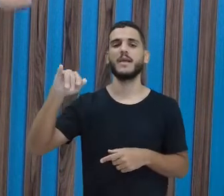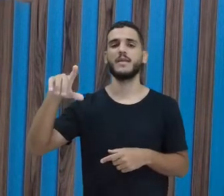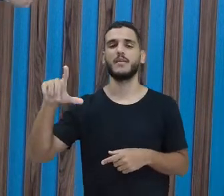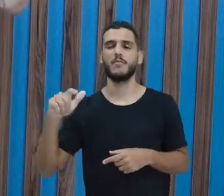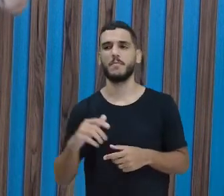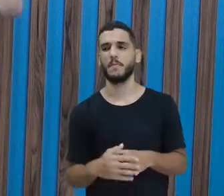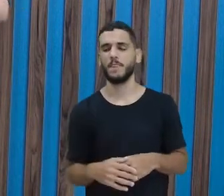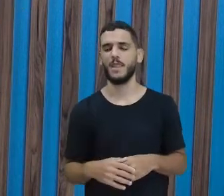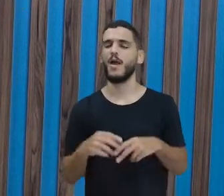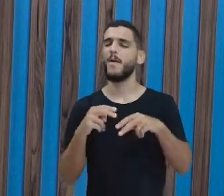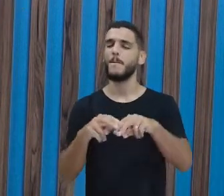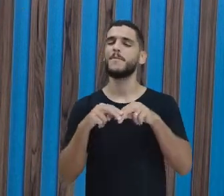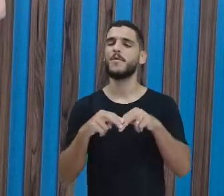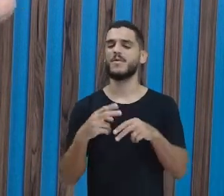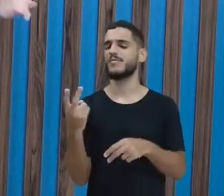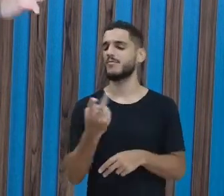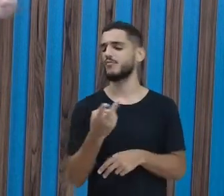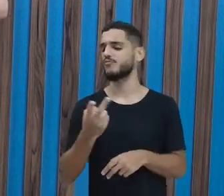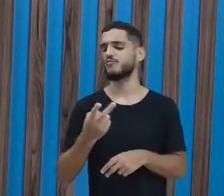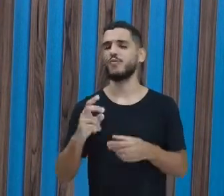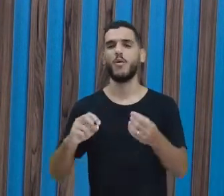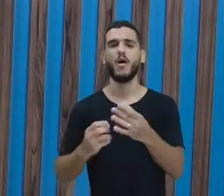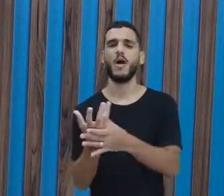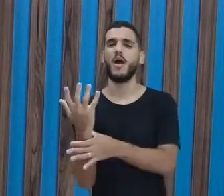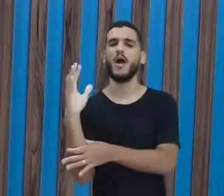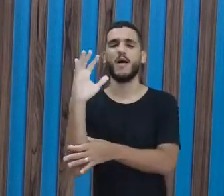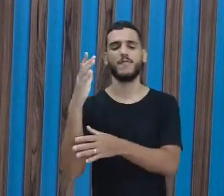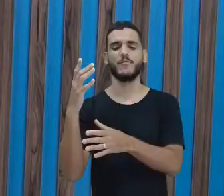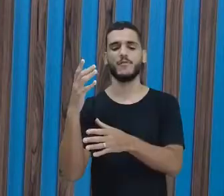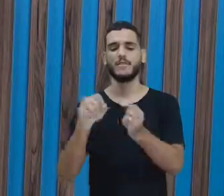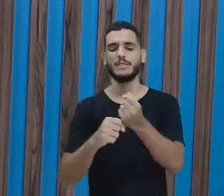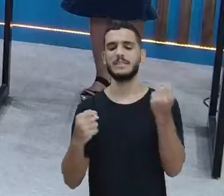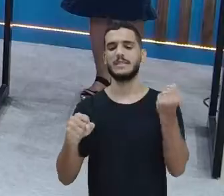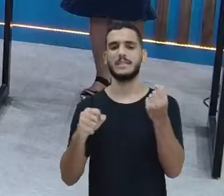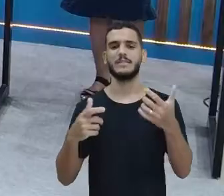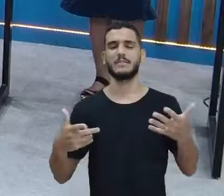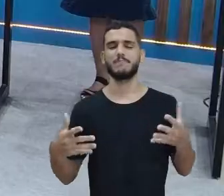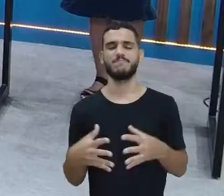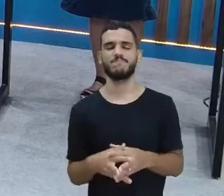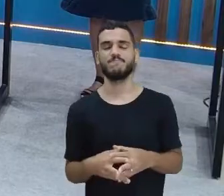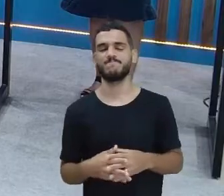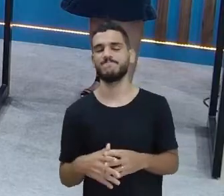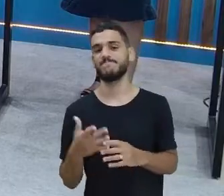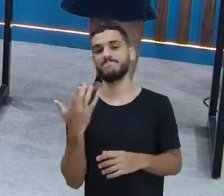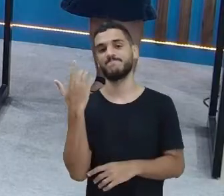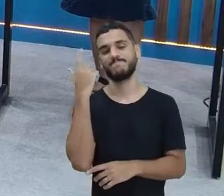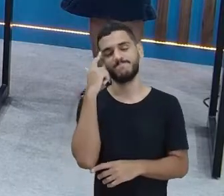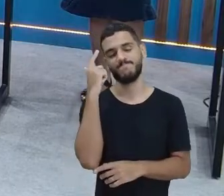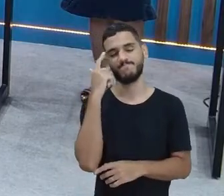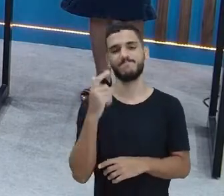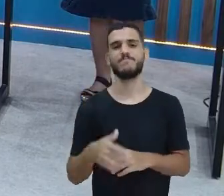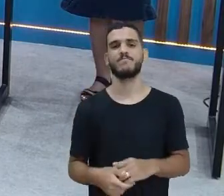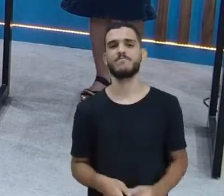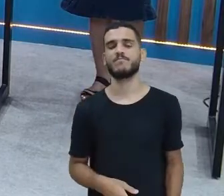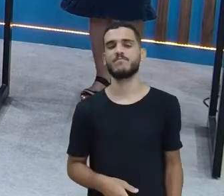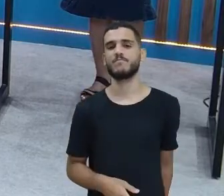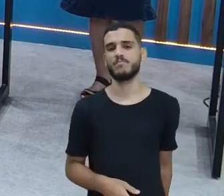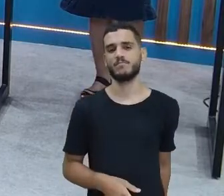queria colocar duas árvores grandes no seu quintal? O que é que vocês acham? Eu acho que era para subir.